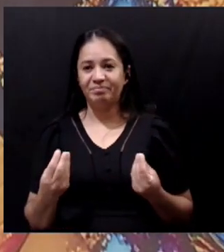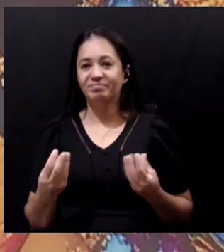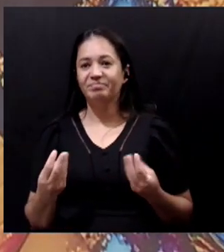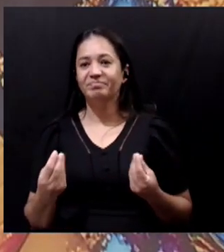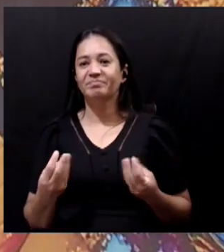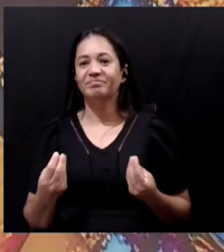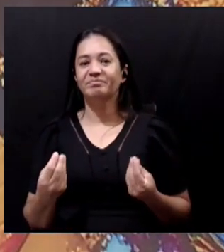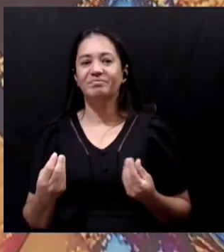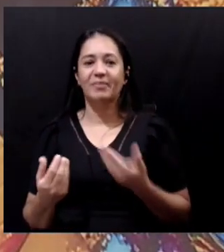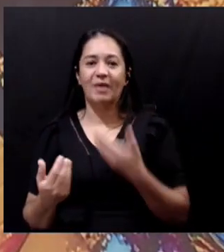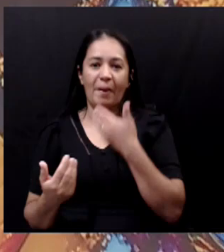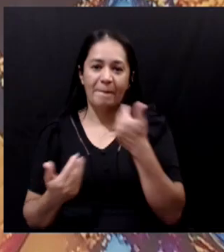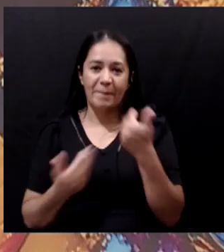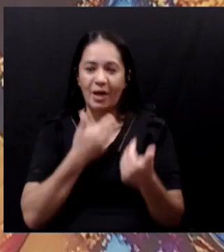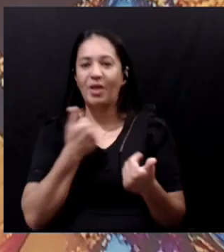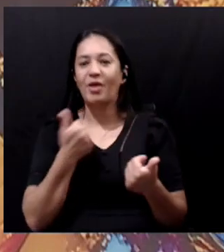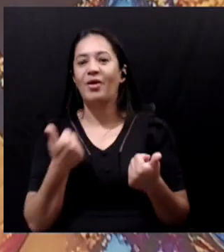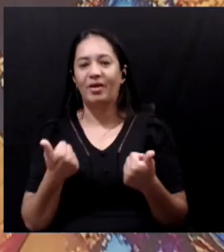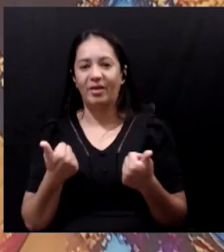melhorada bastante